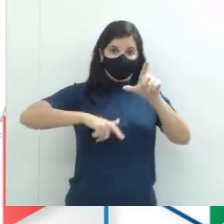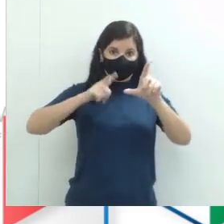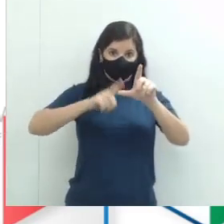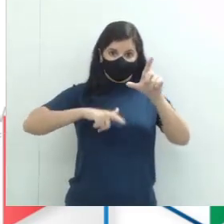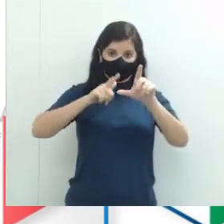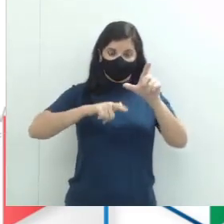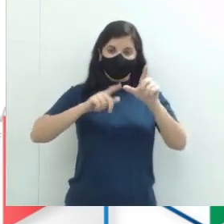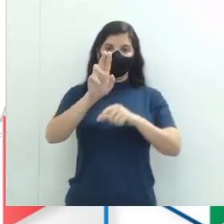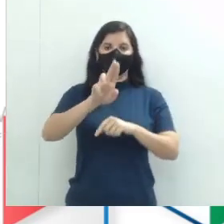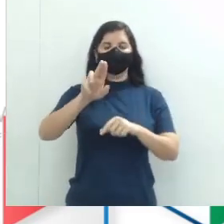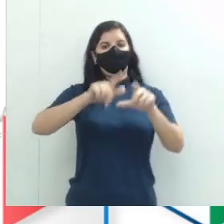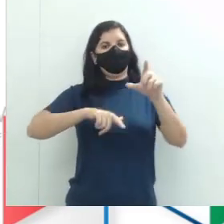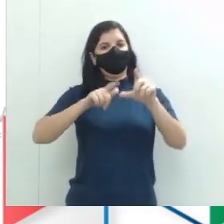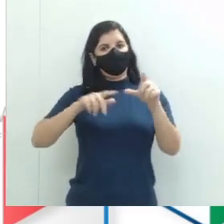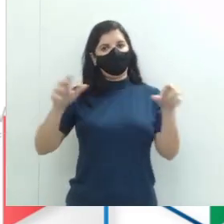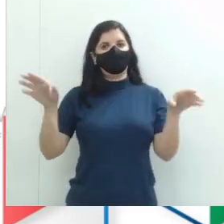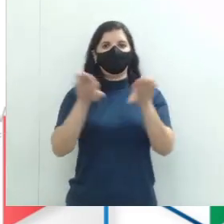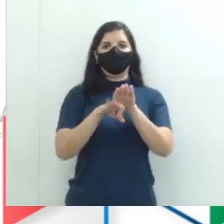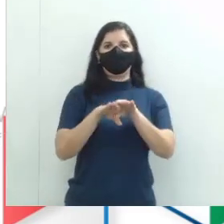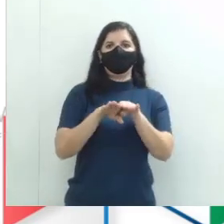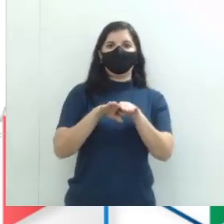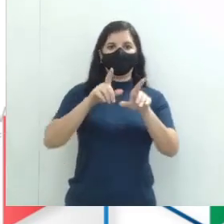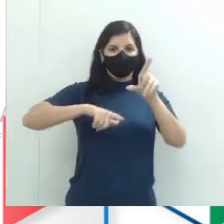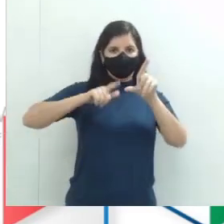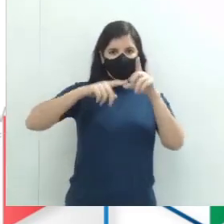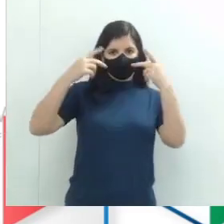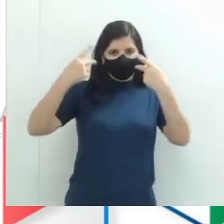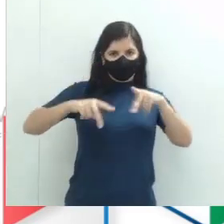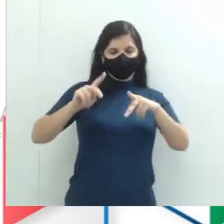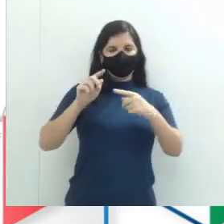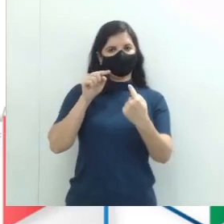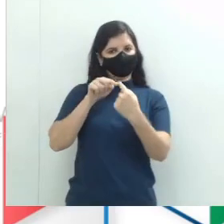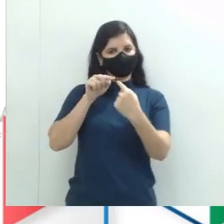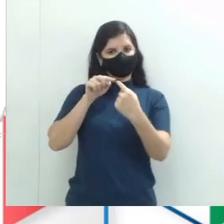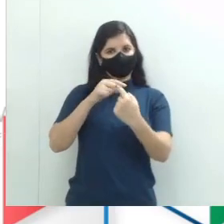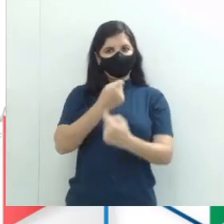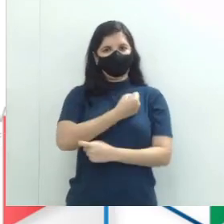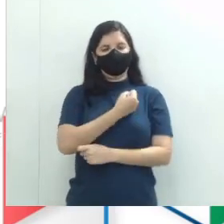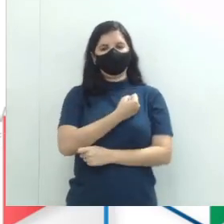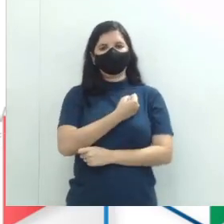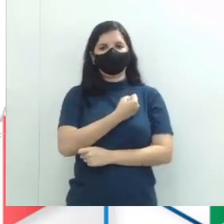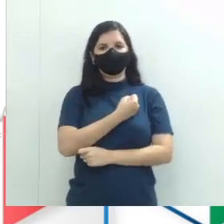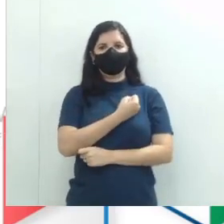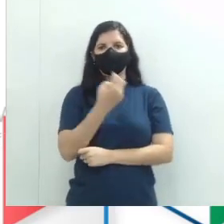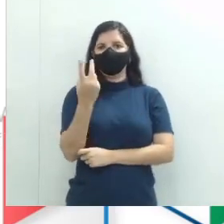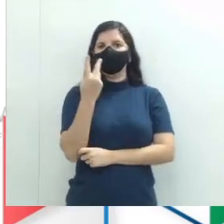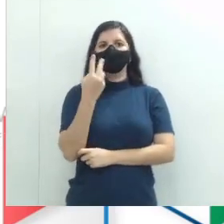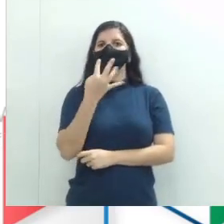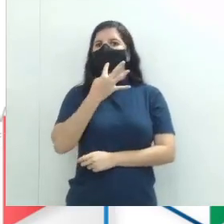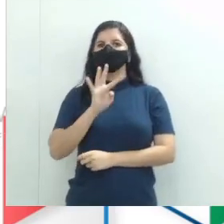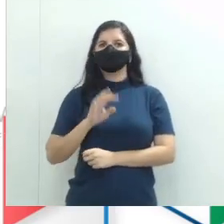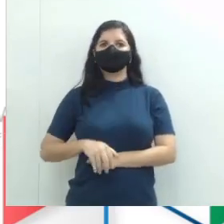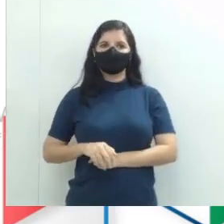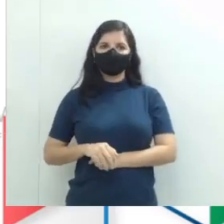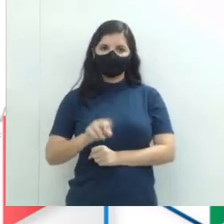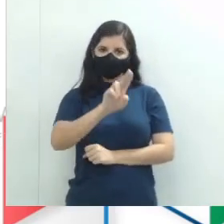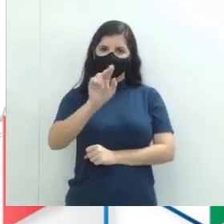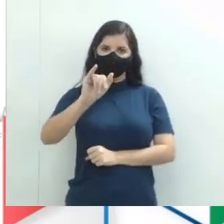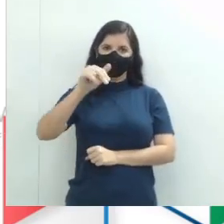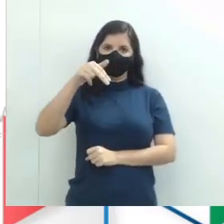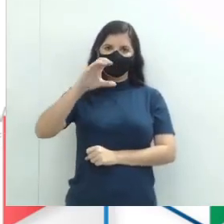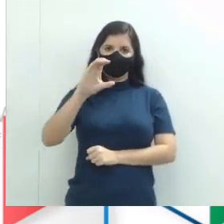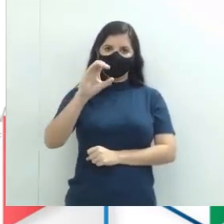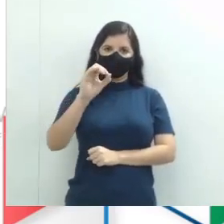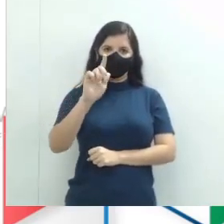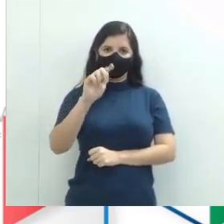é equação e tem o termo igualdade, as suas letras representam números, valores desconhecidos. São chamados de incógnitas. A gente